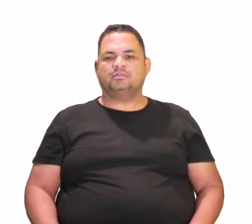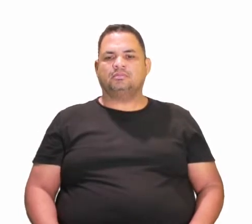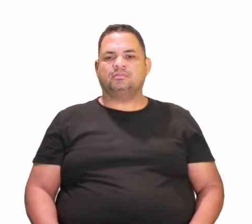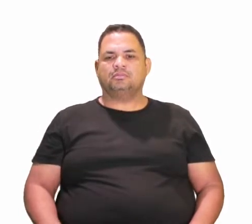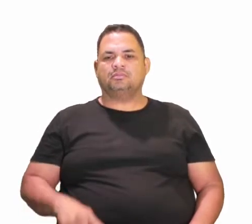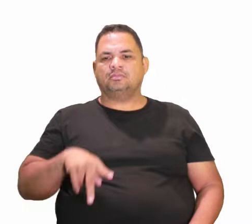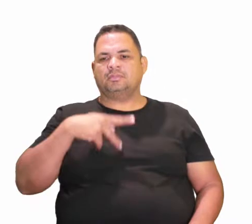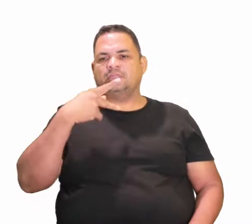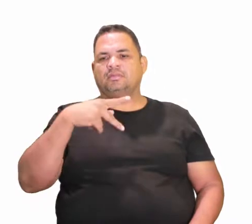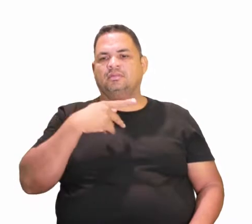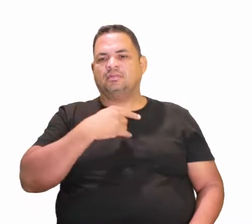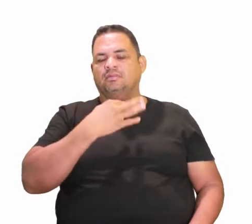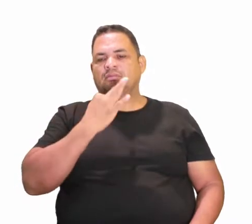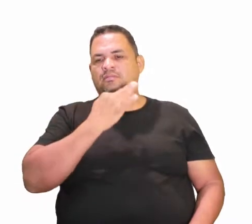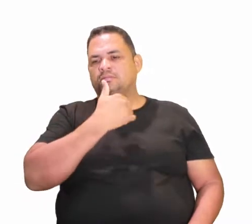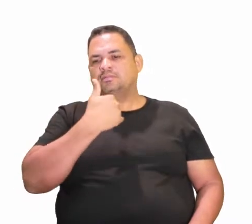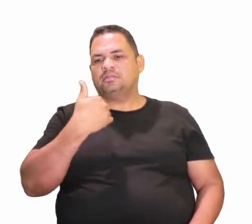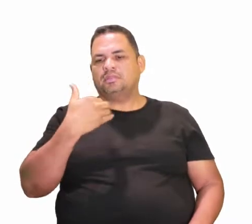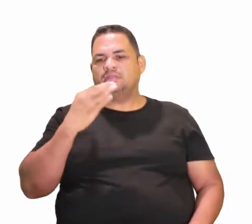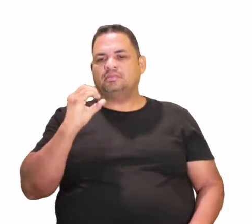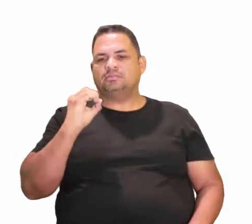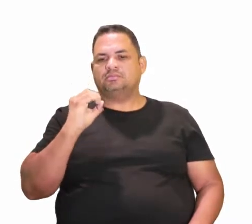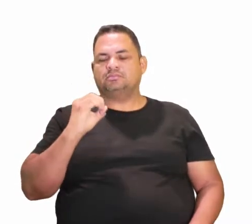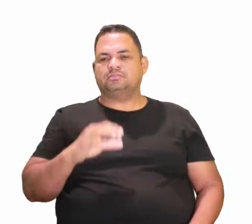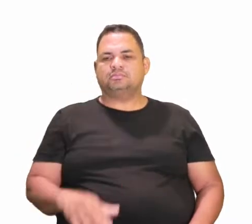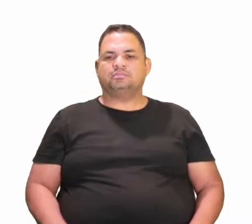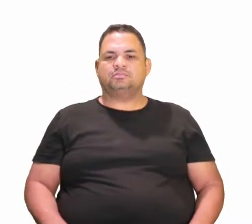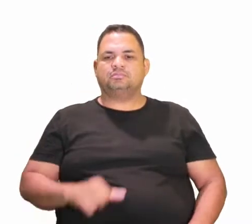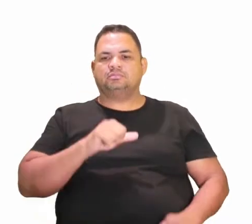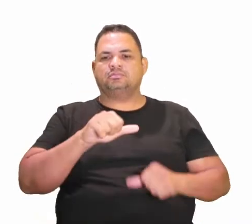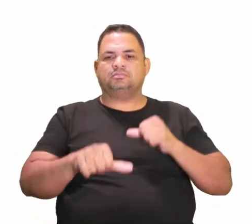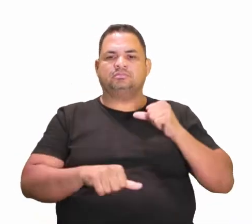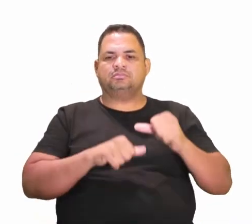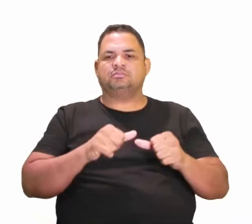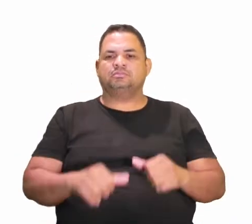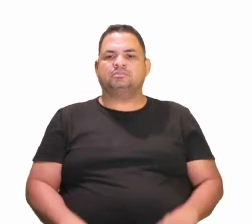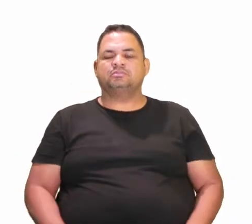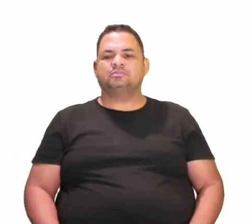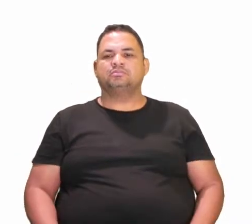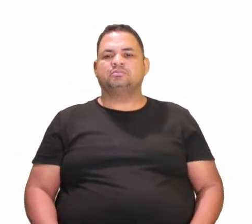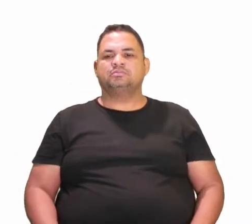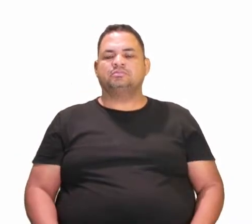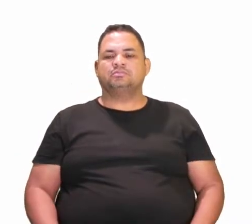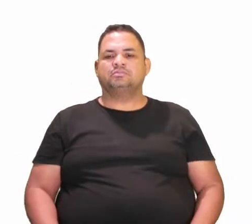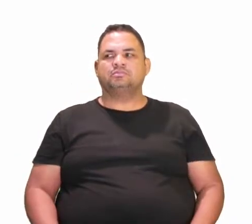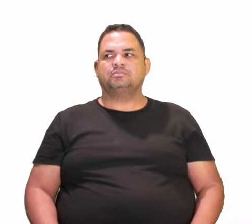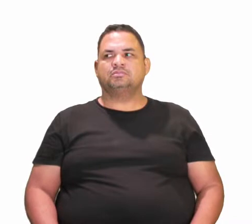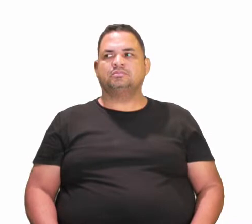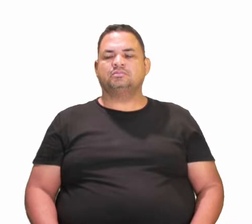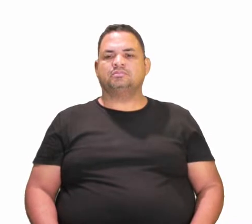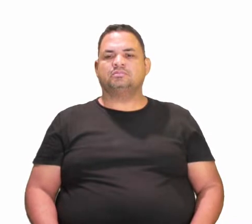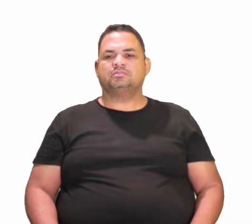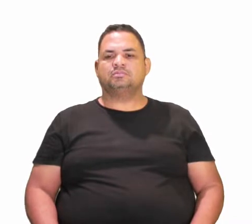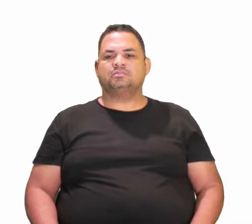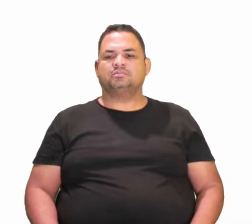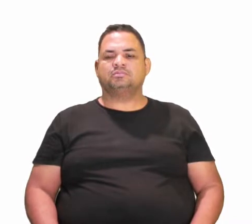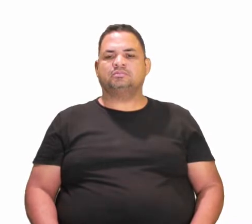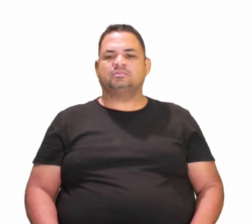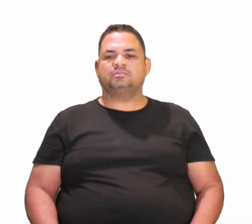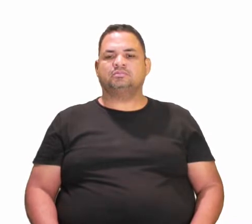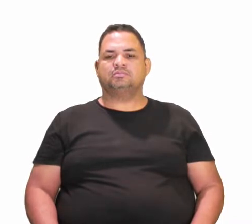está falando do 10 né não do 12 provavelmente eu mudei a data aqui então é 10 de junho